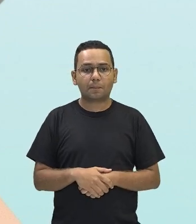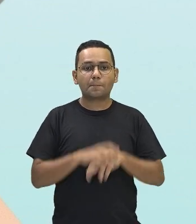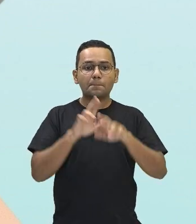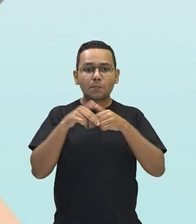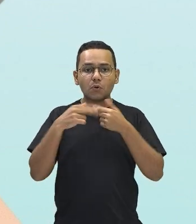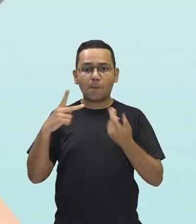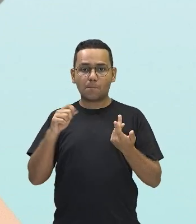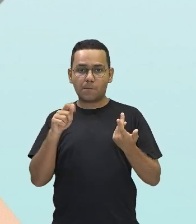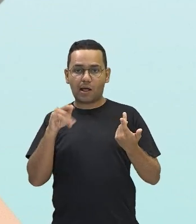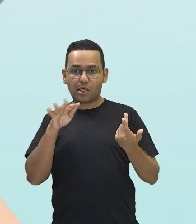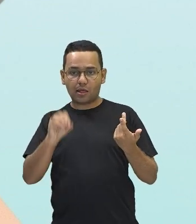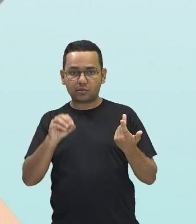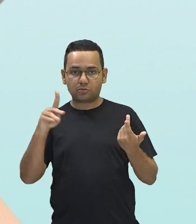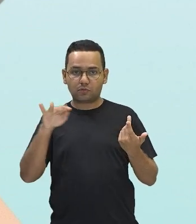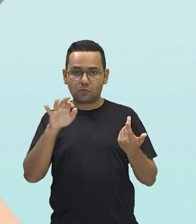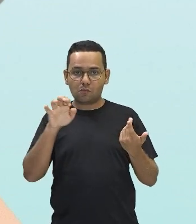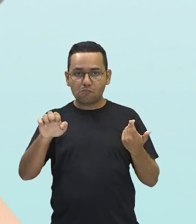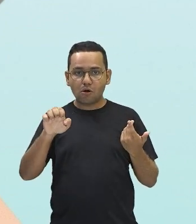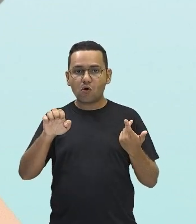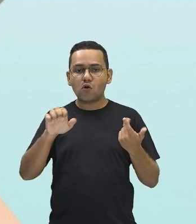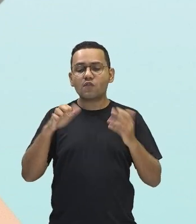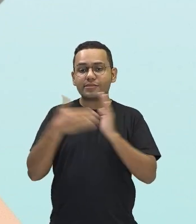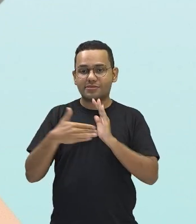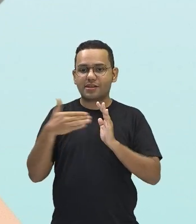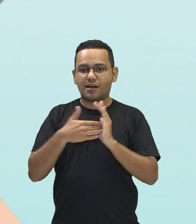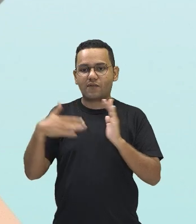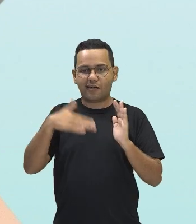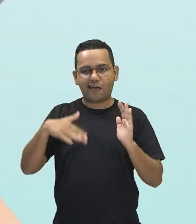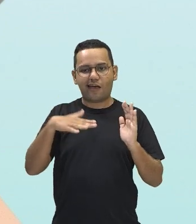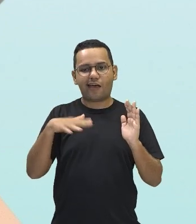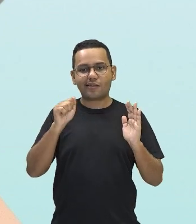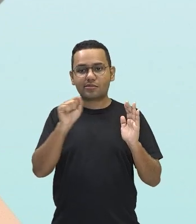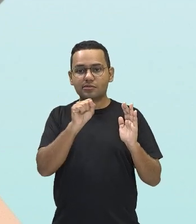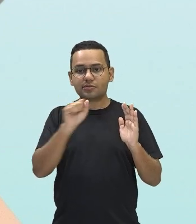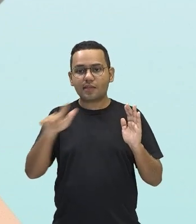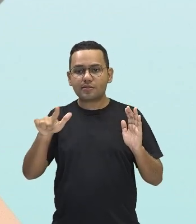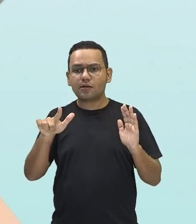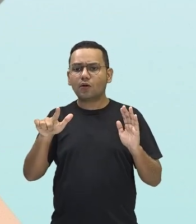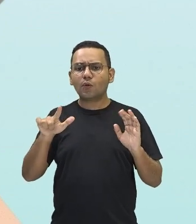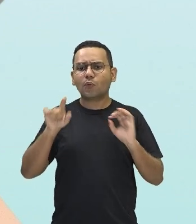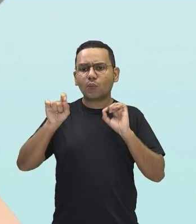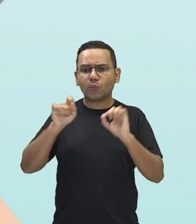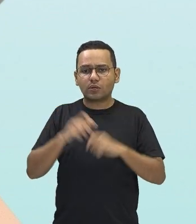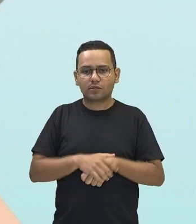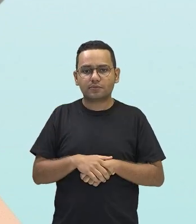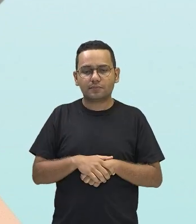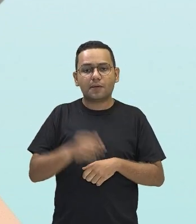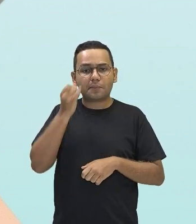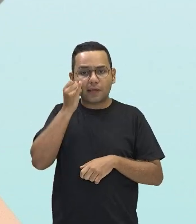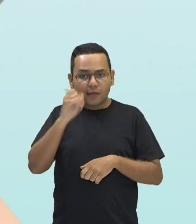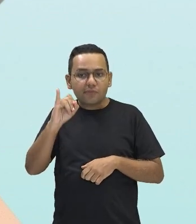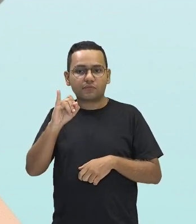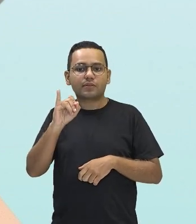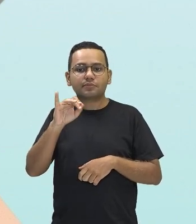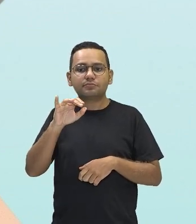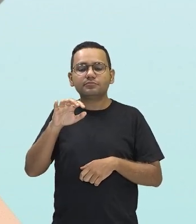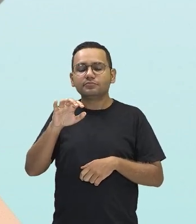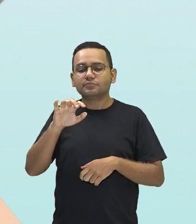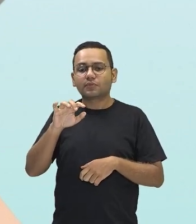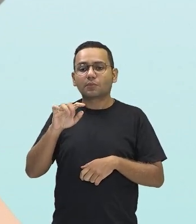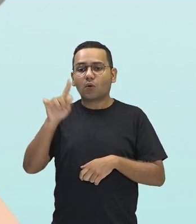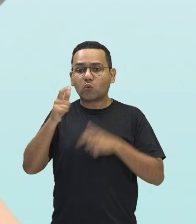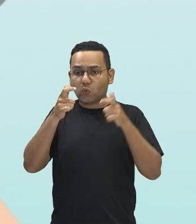bloqueia também a cavidade nasal para que esse alimento não entre dentro dessa cavidade. E